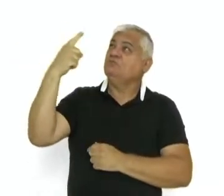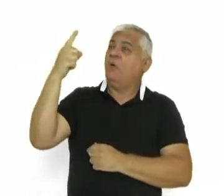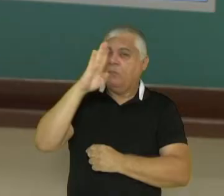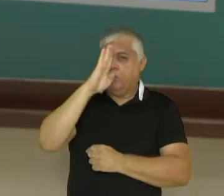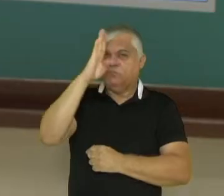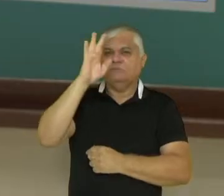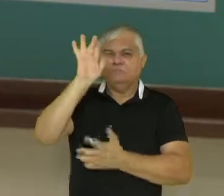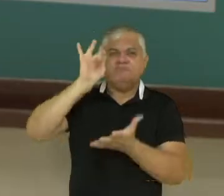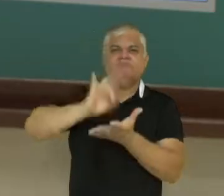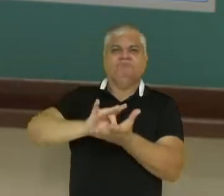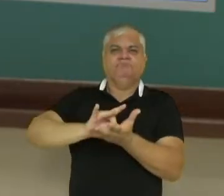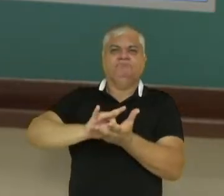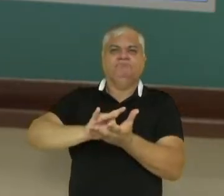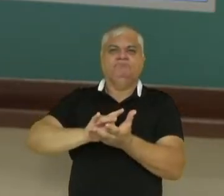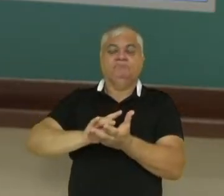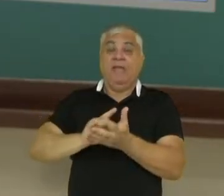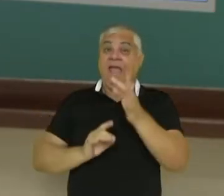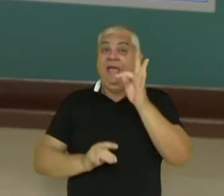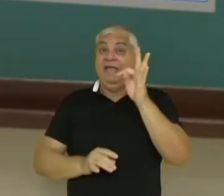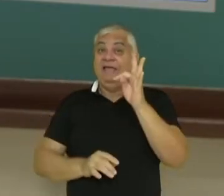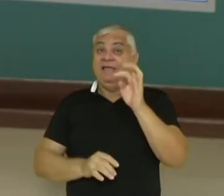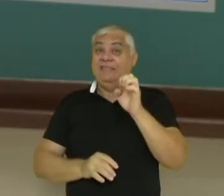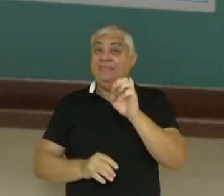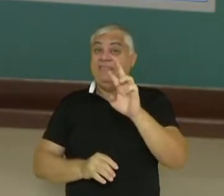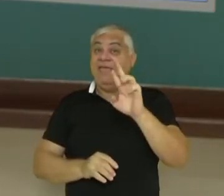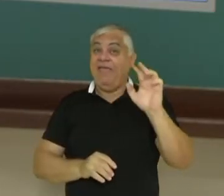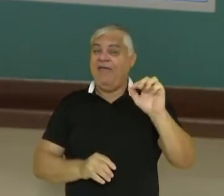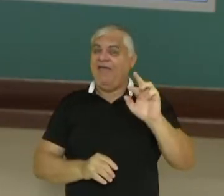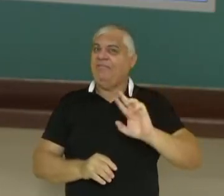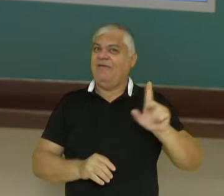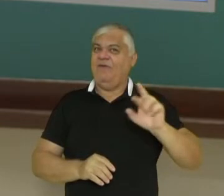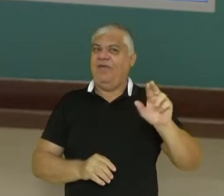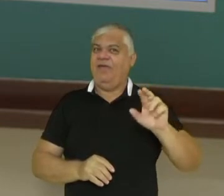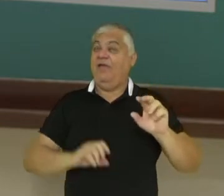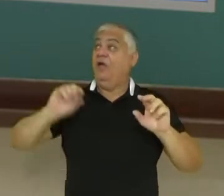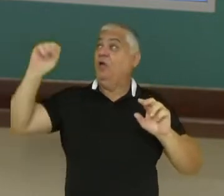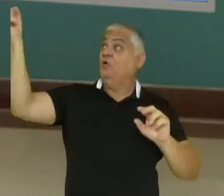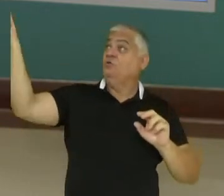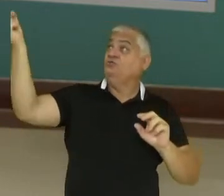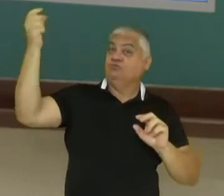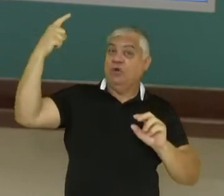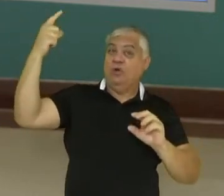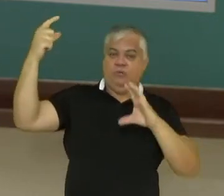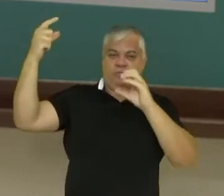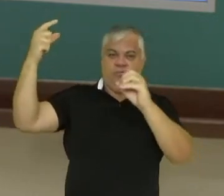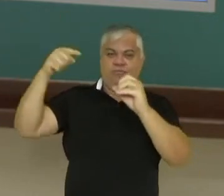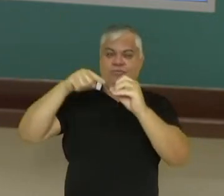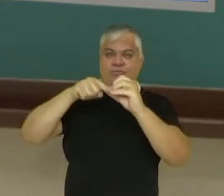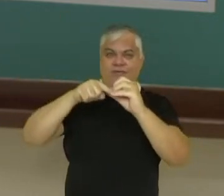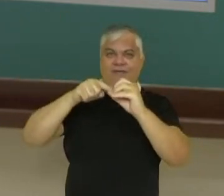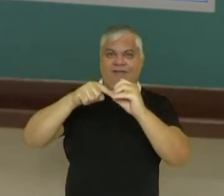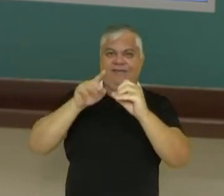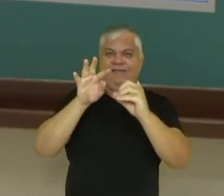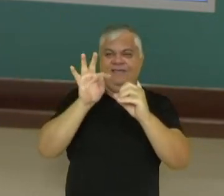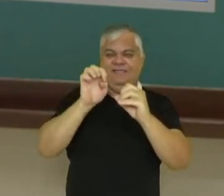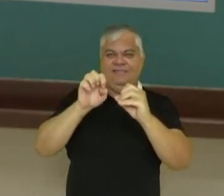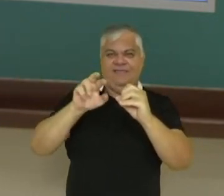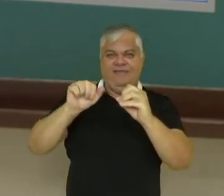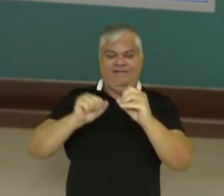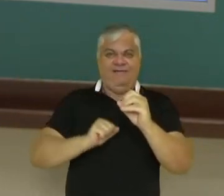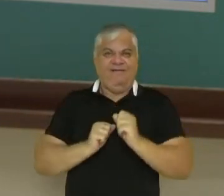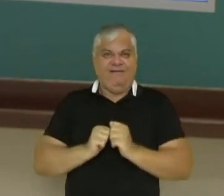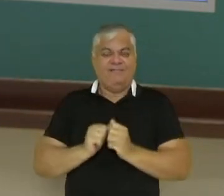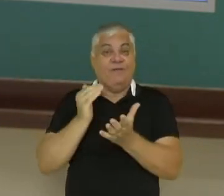Terra, né? Aqui vem a questão do logo, né? Lembra que a gente falou sobre logo e mito? Pois bem,